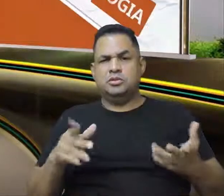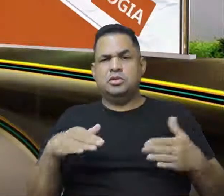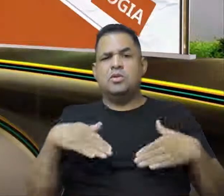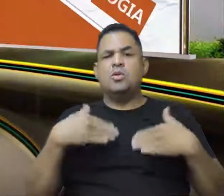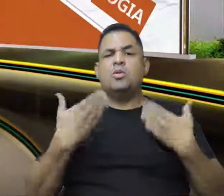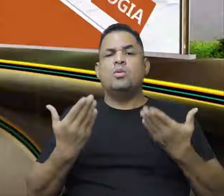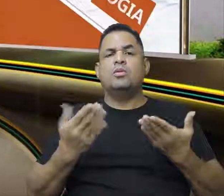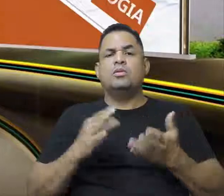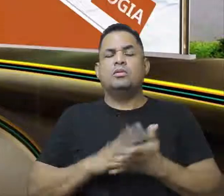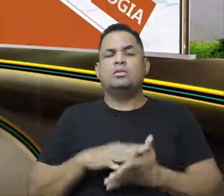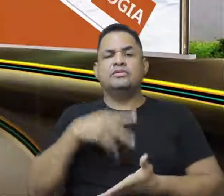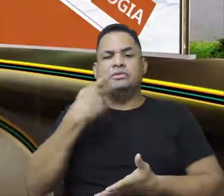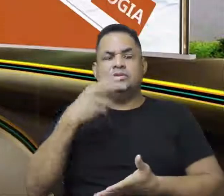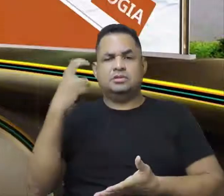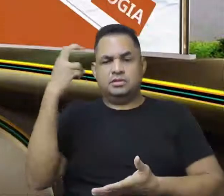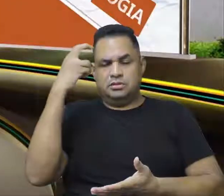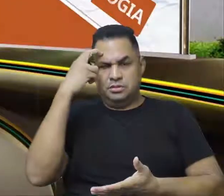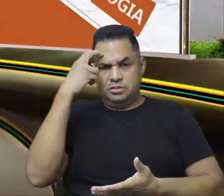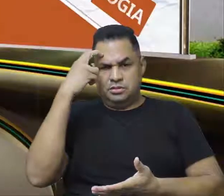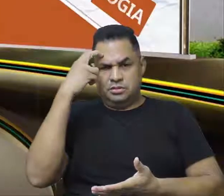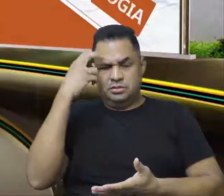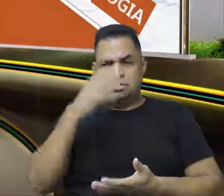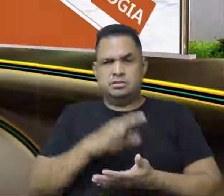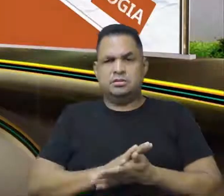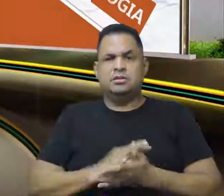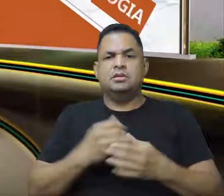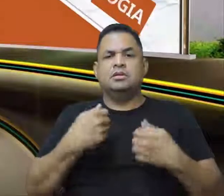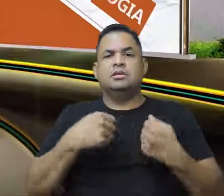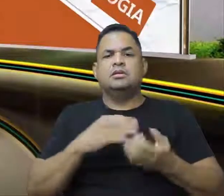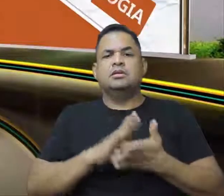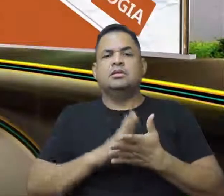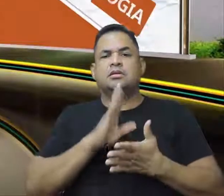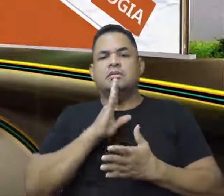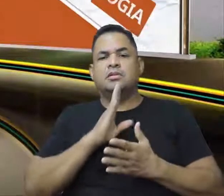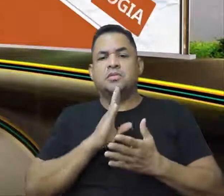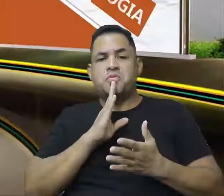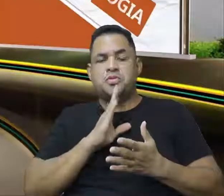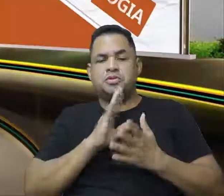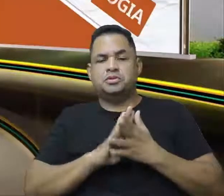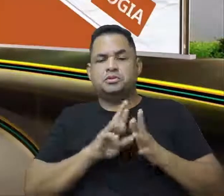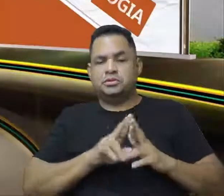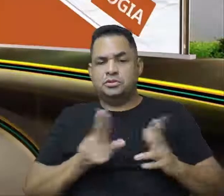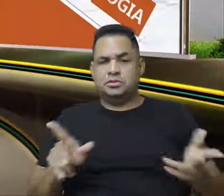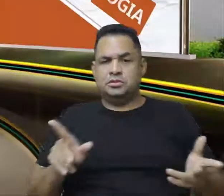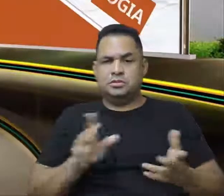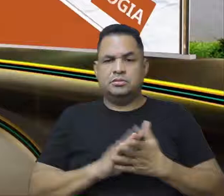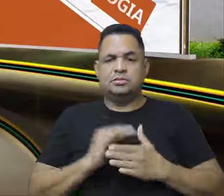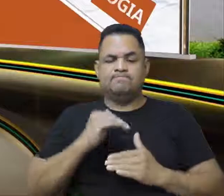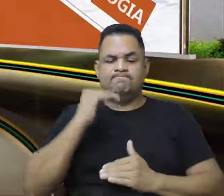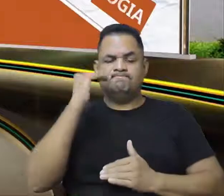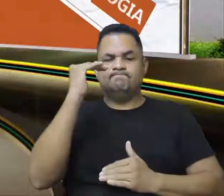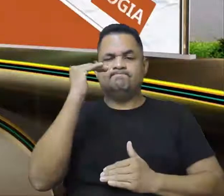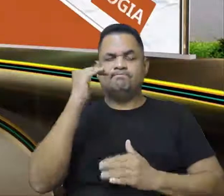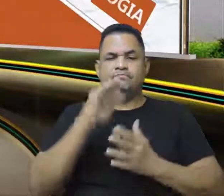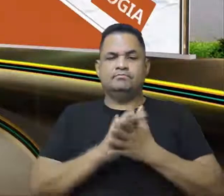de cultura, né? A gente precisa reconhecer essas diferenças. Mas, acima de tudo,